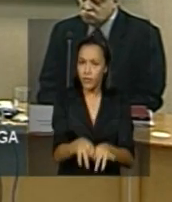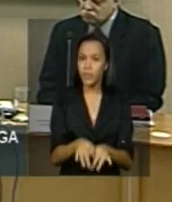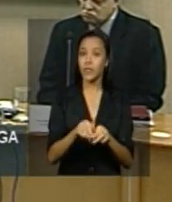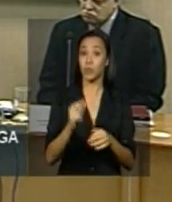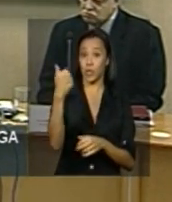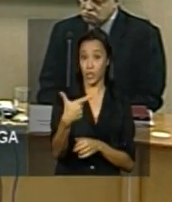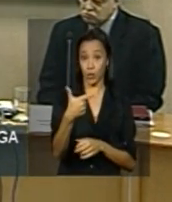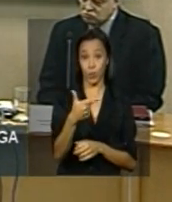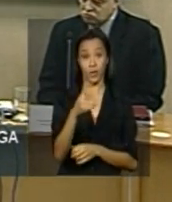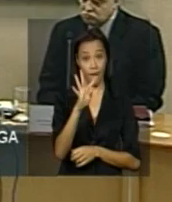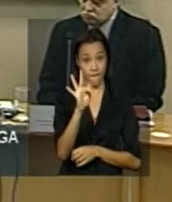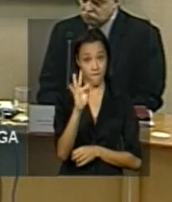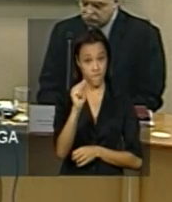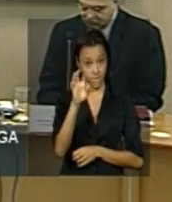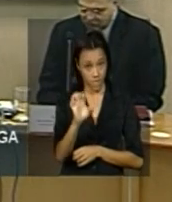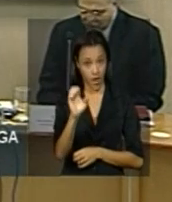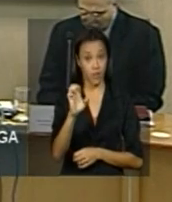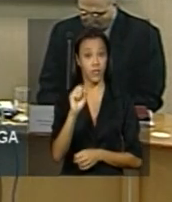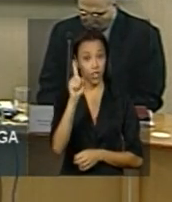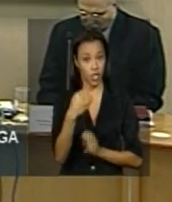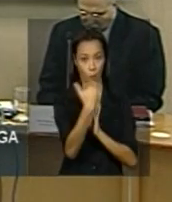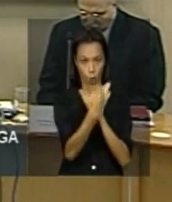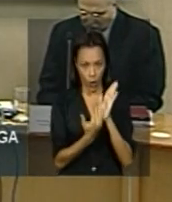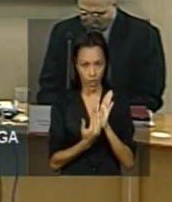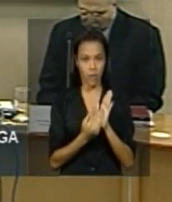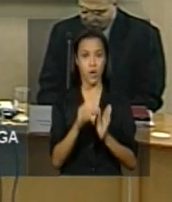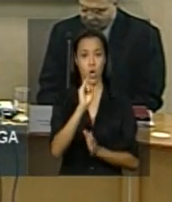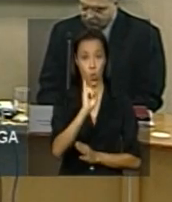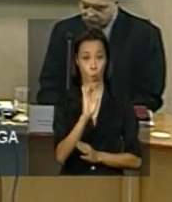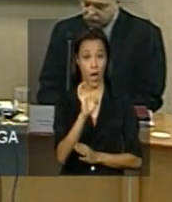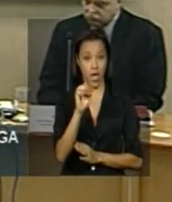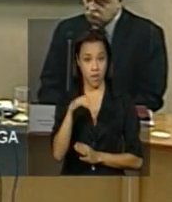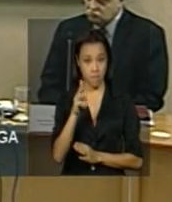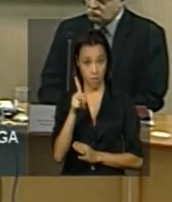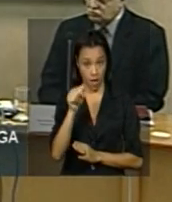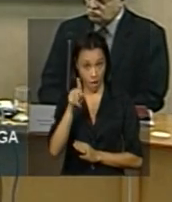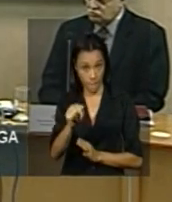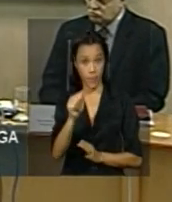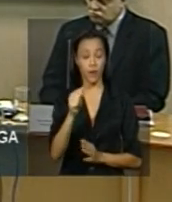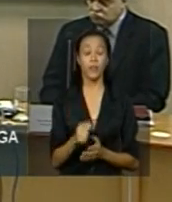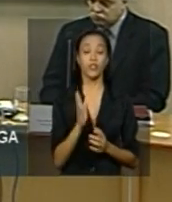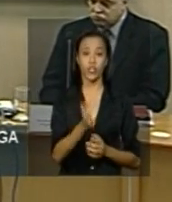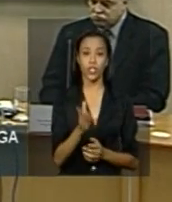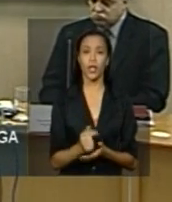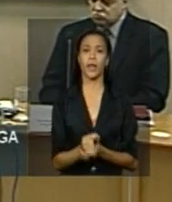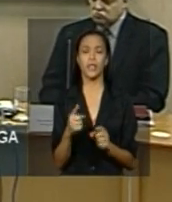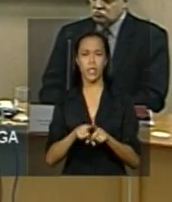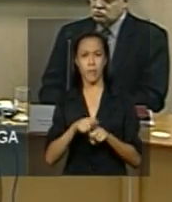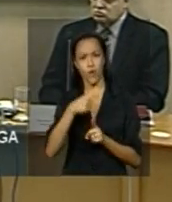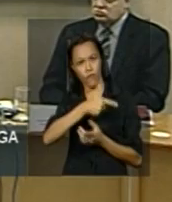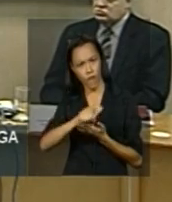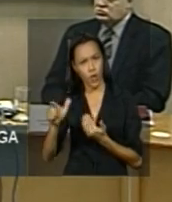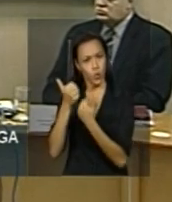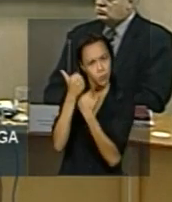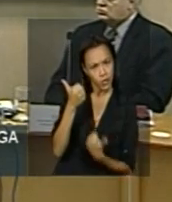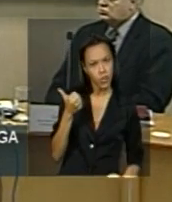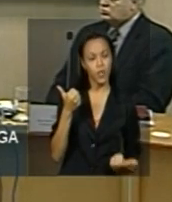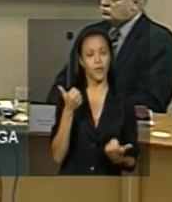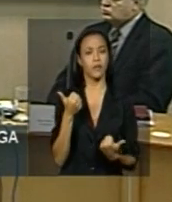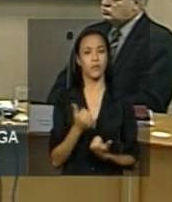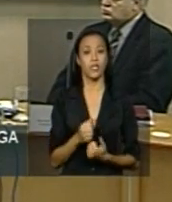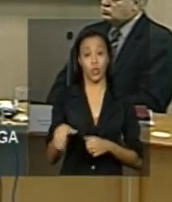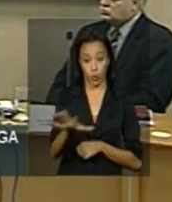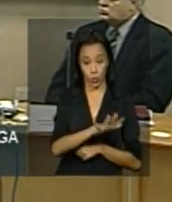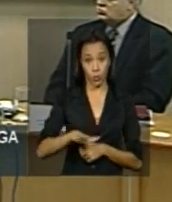do Terra Class que é aquele programa que nós fizemos com a Embrapa com IMP Ministério da Agricultura Ministério da Ciência Tecnologia e Ministério meio ambiente sobre o que